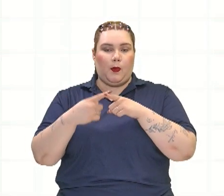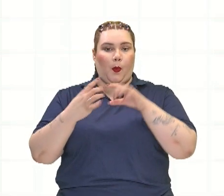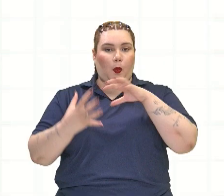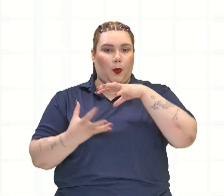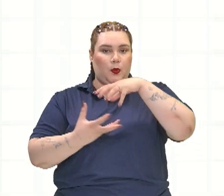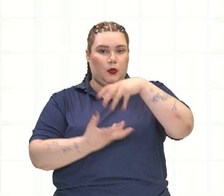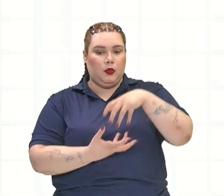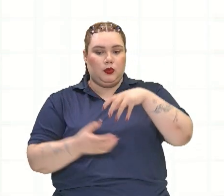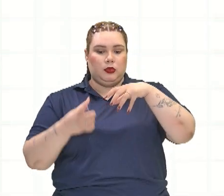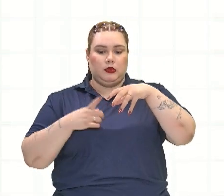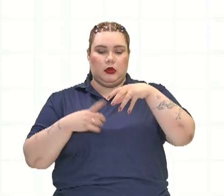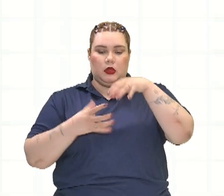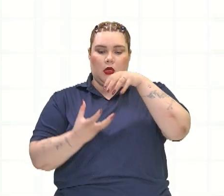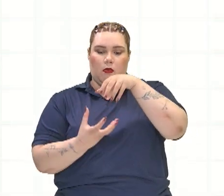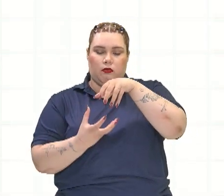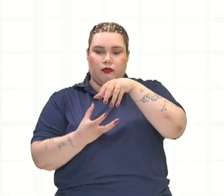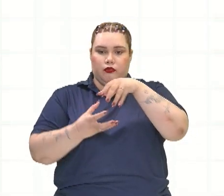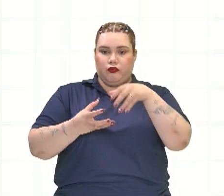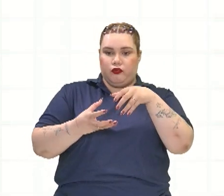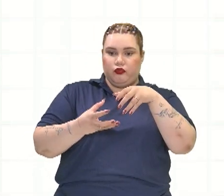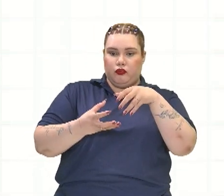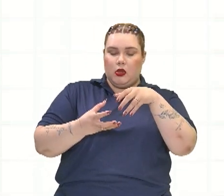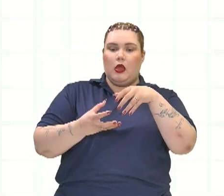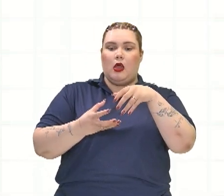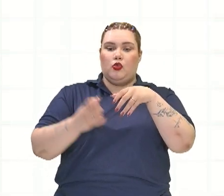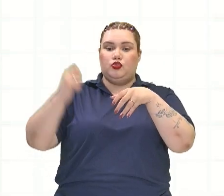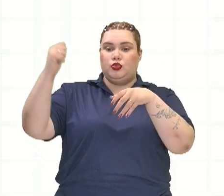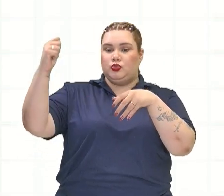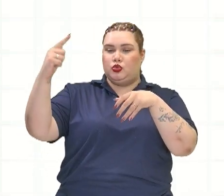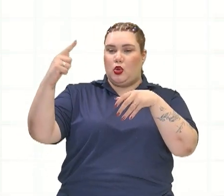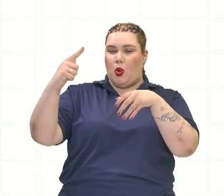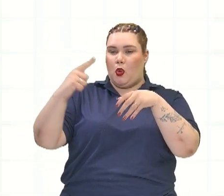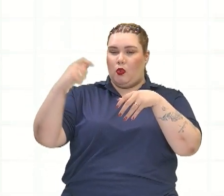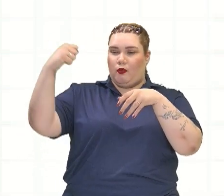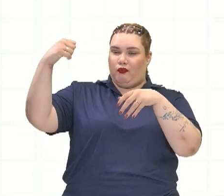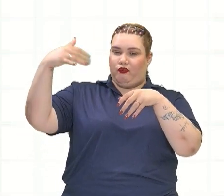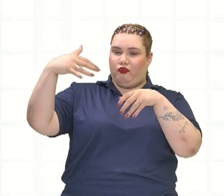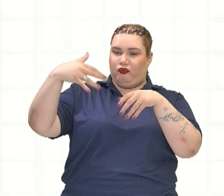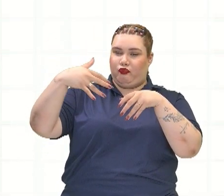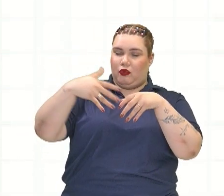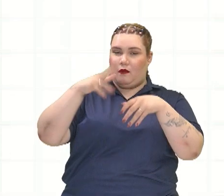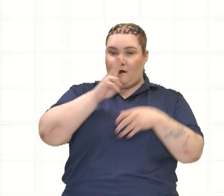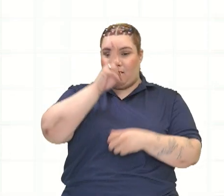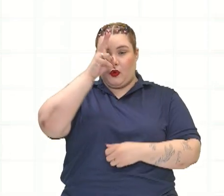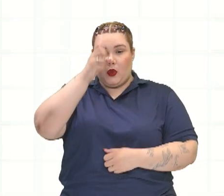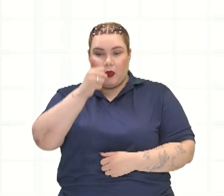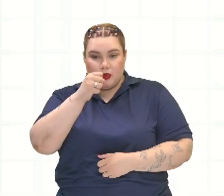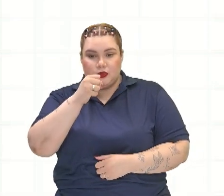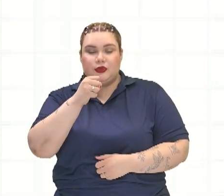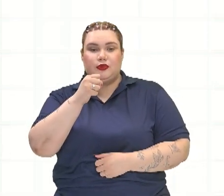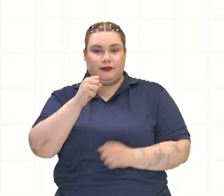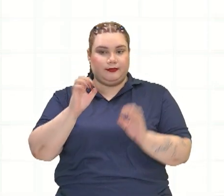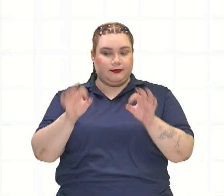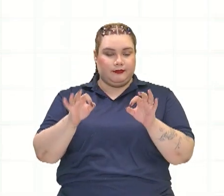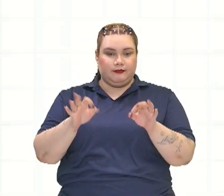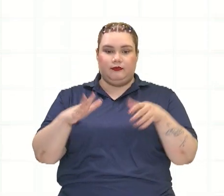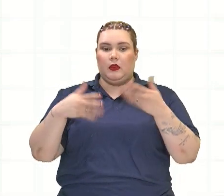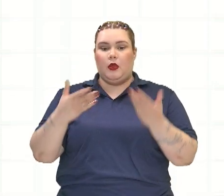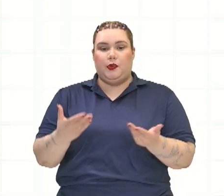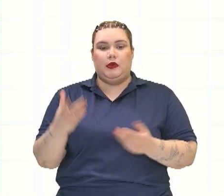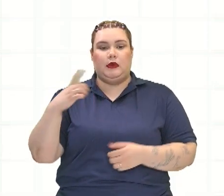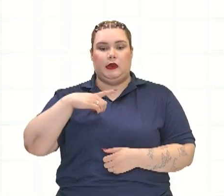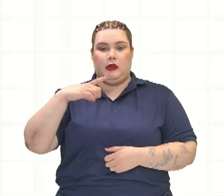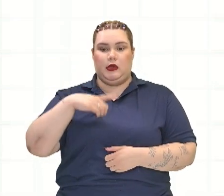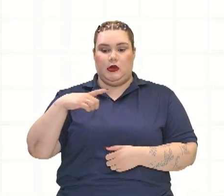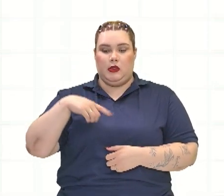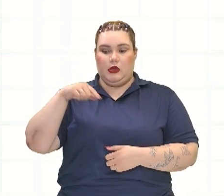solares atingem a superfície perpendicularmente. Então aqui nós temos